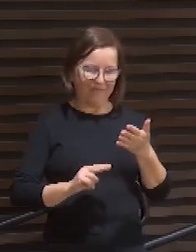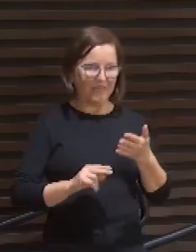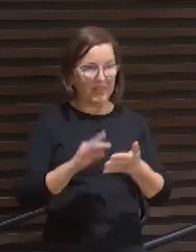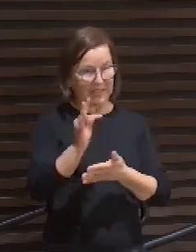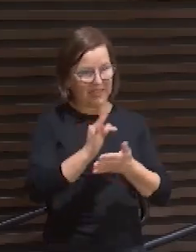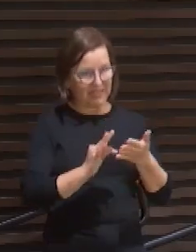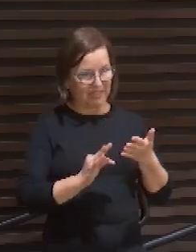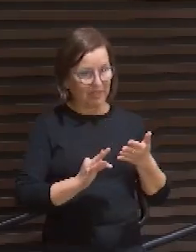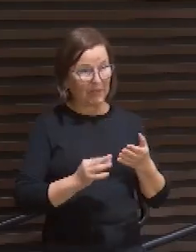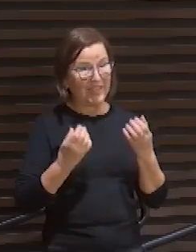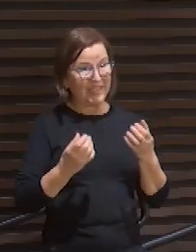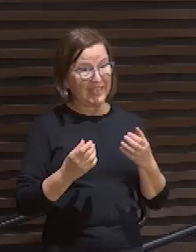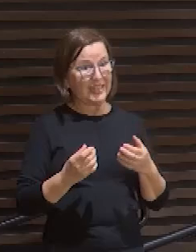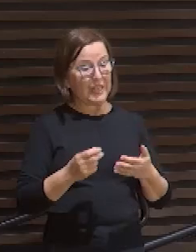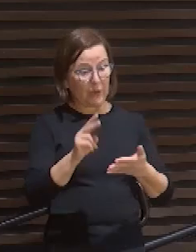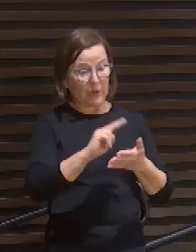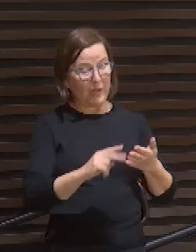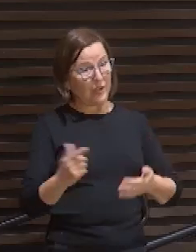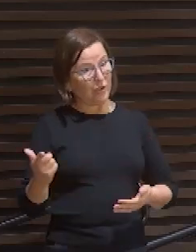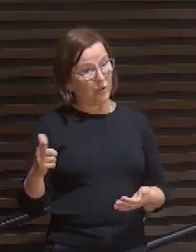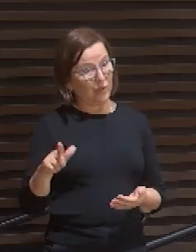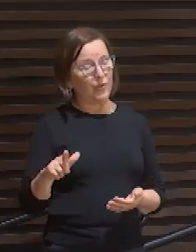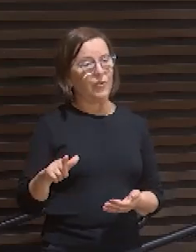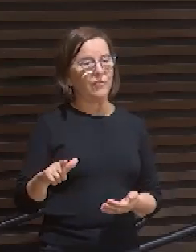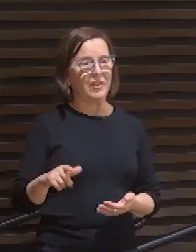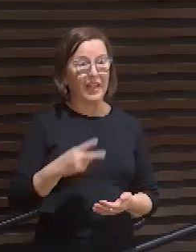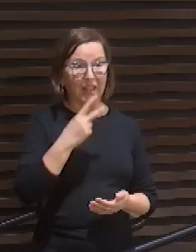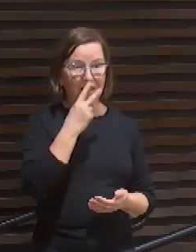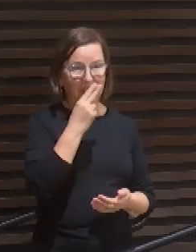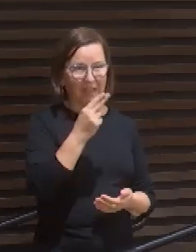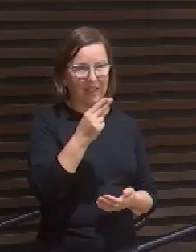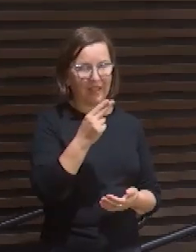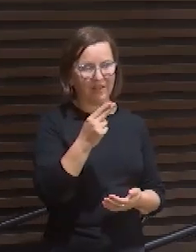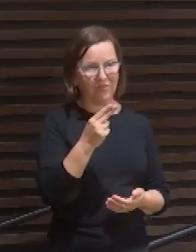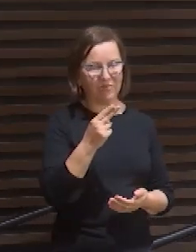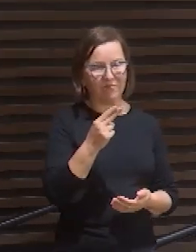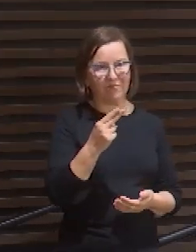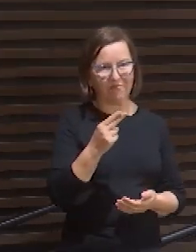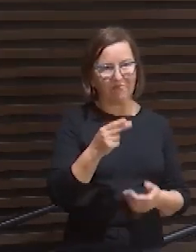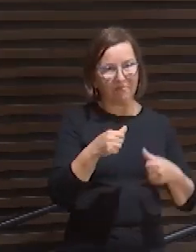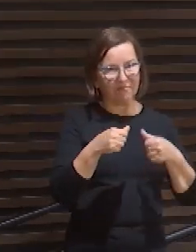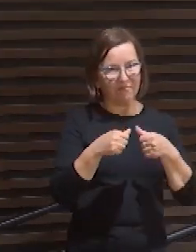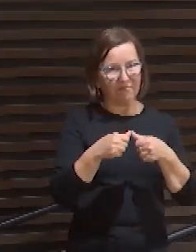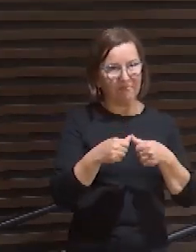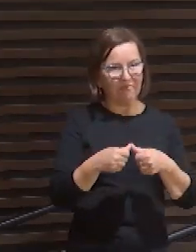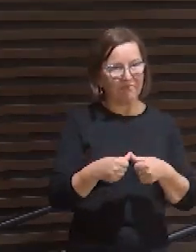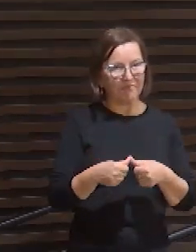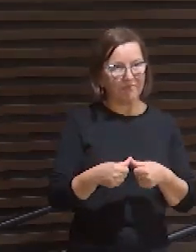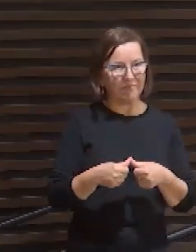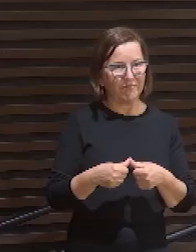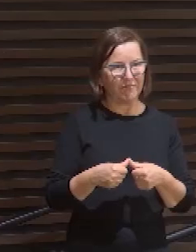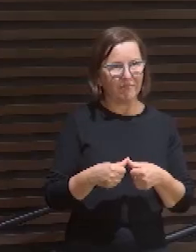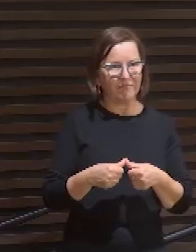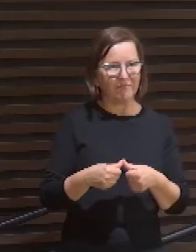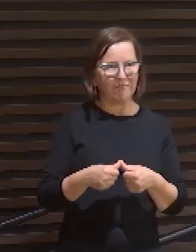eu quero ler outra vez, que eu acho isto simplesmente